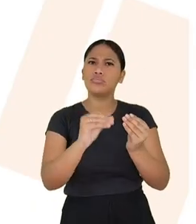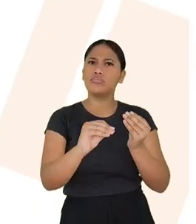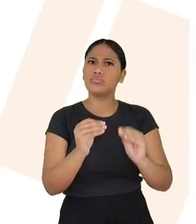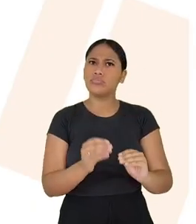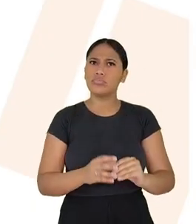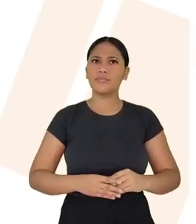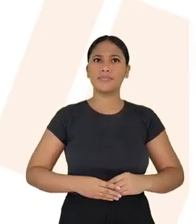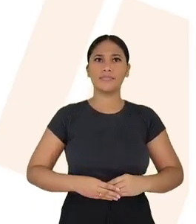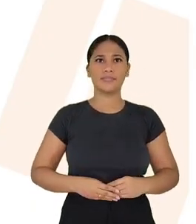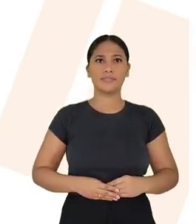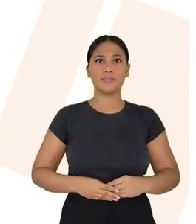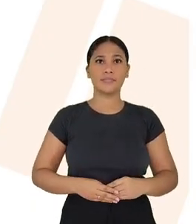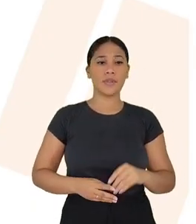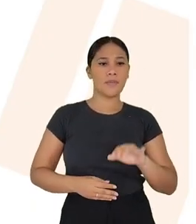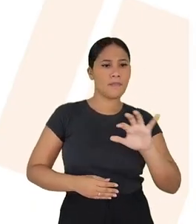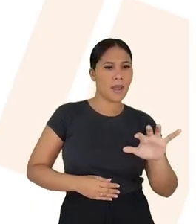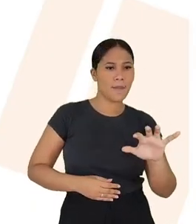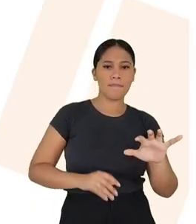montagem.